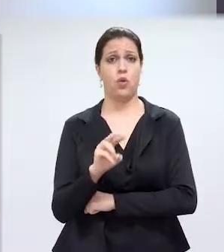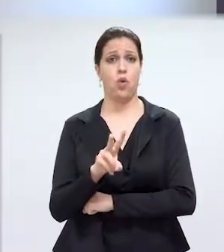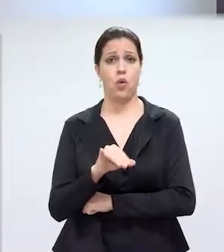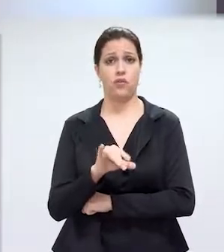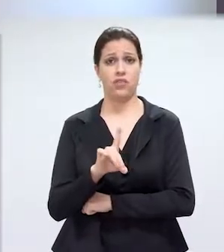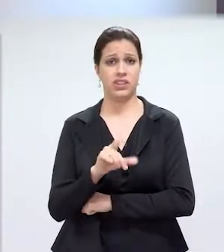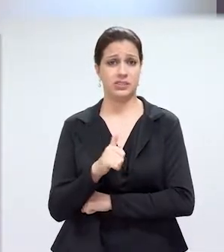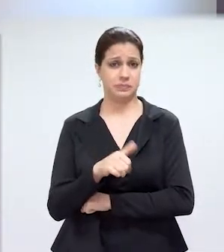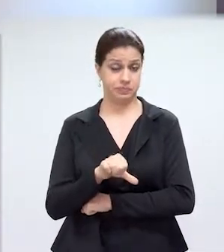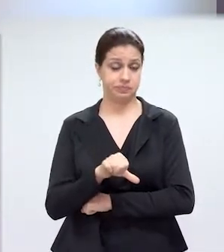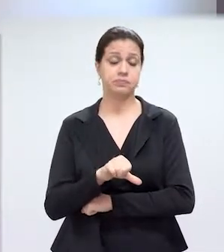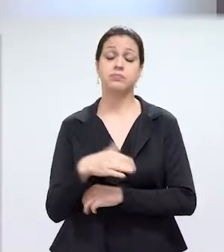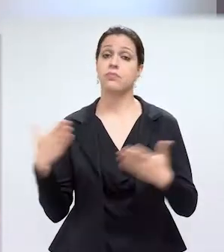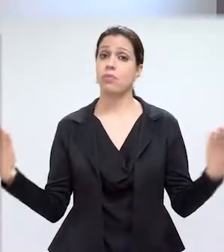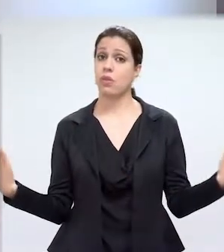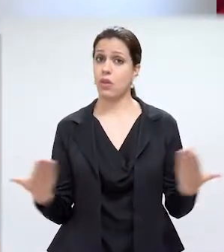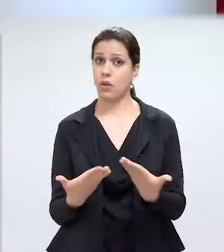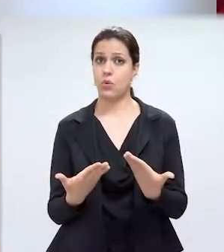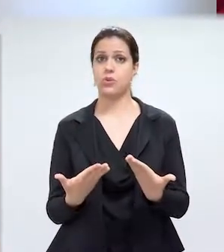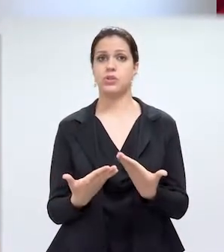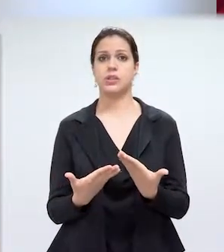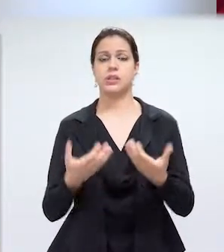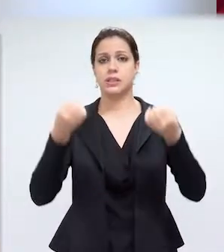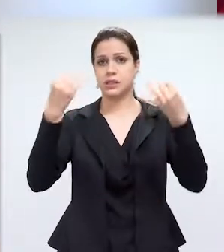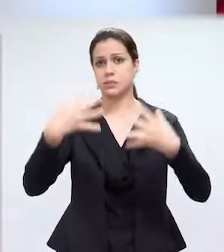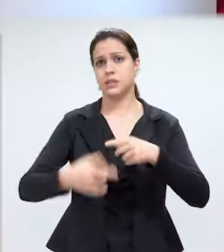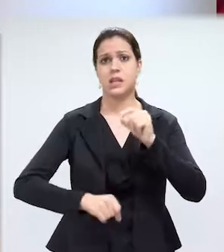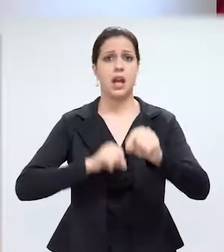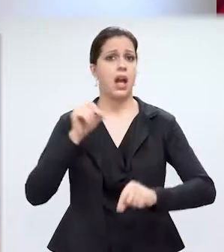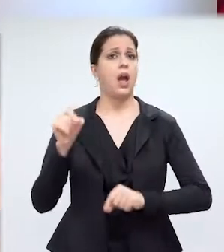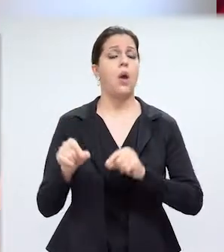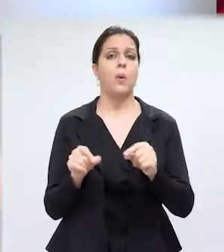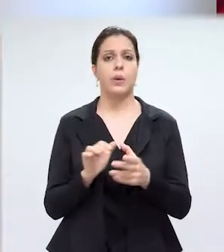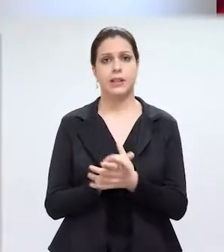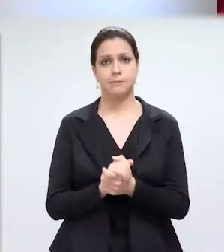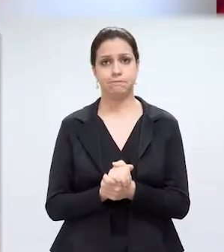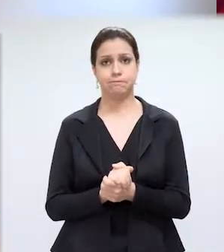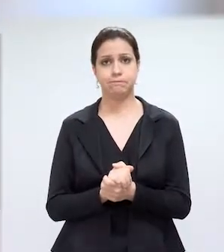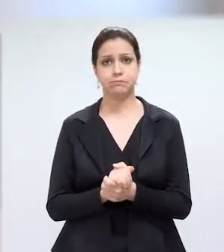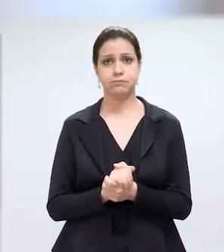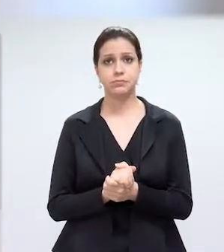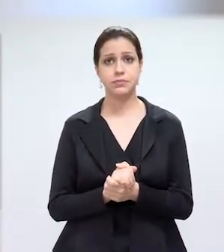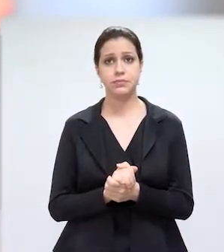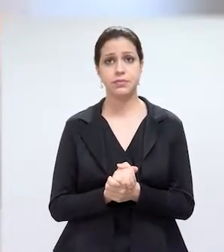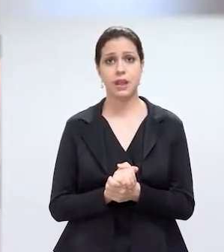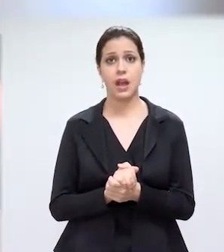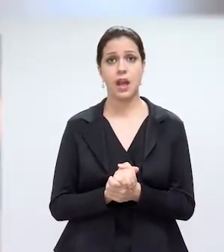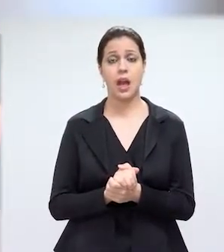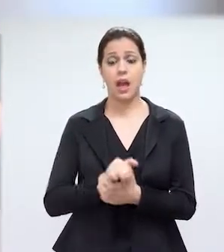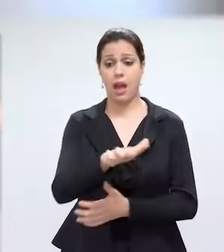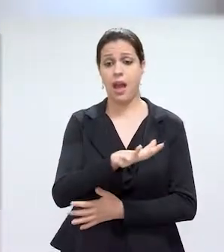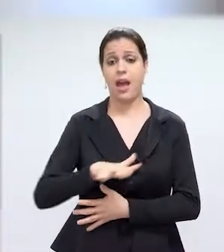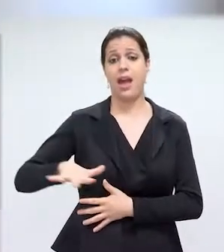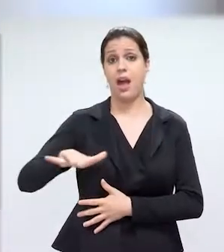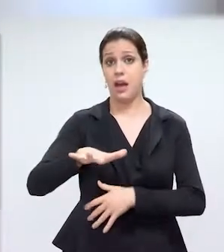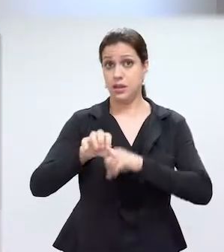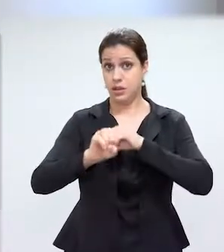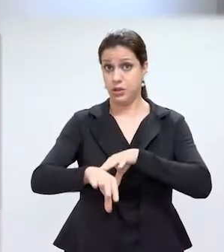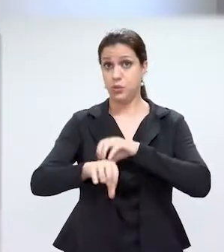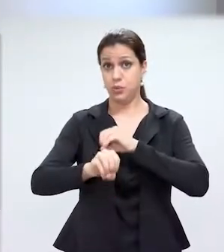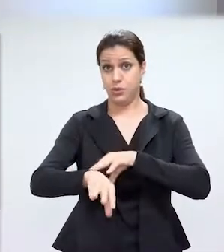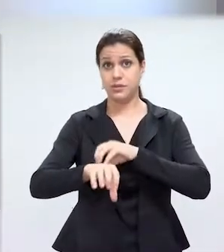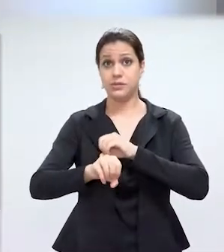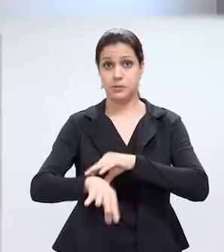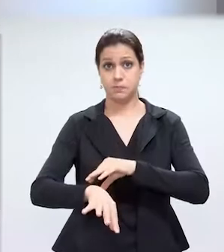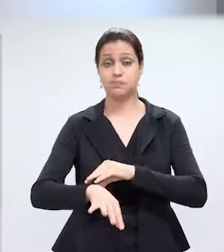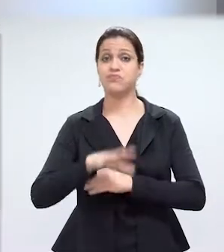pandemia da Covid-19. Hoje nós vamos falar sobre os impactos, os desafios, as perspectivas para o setor